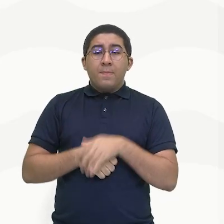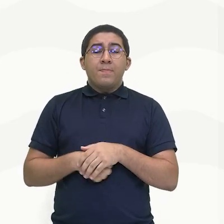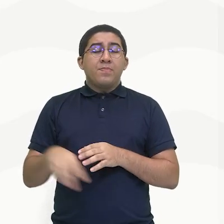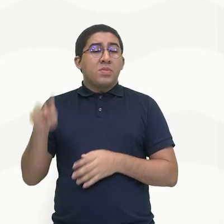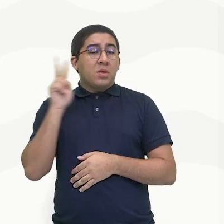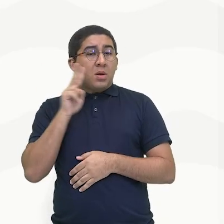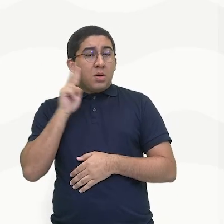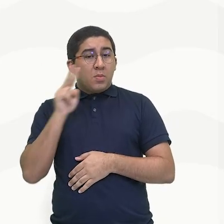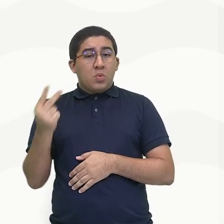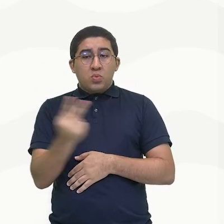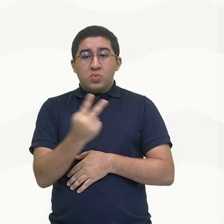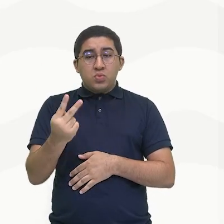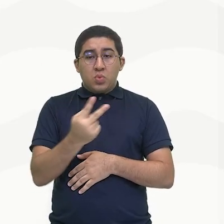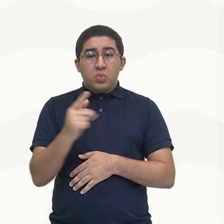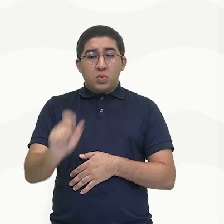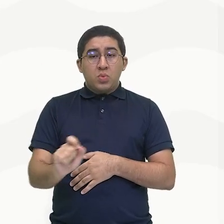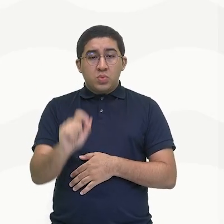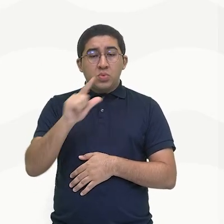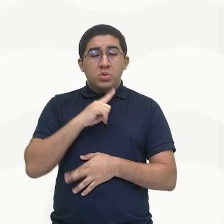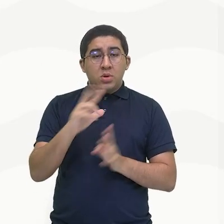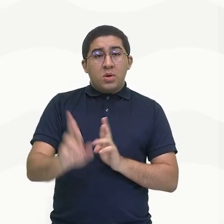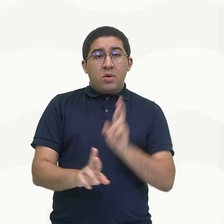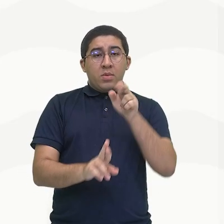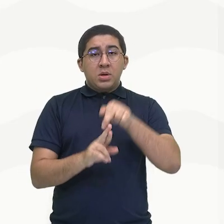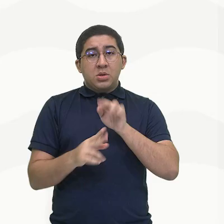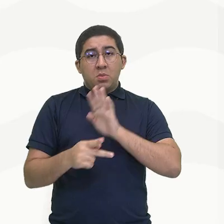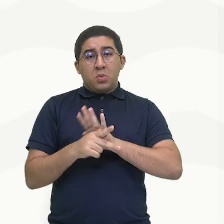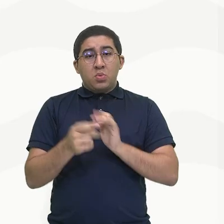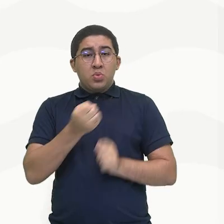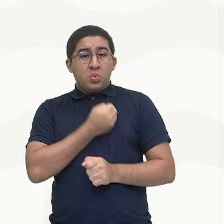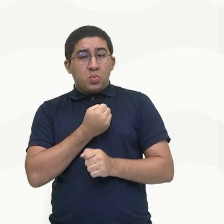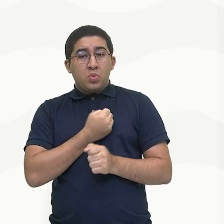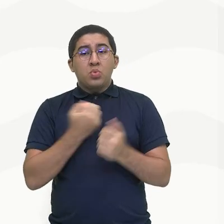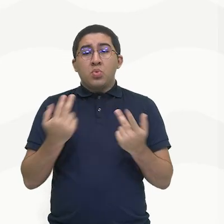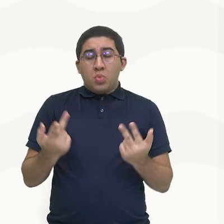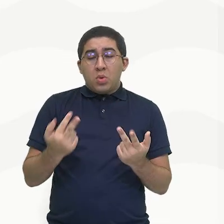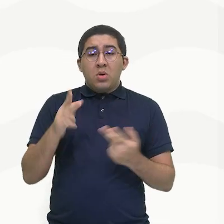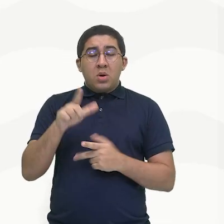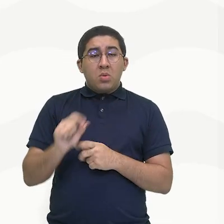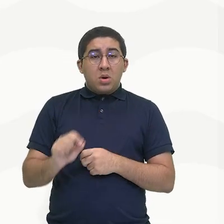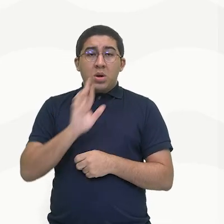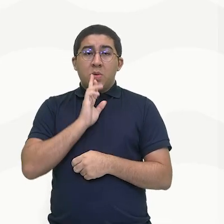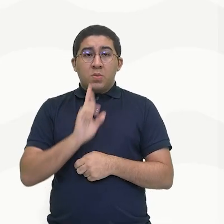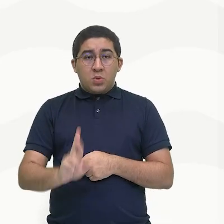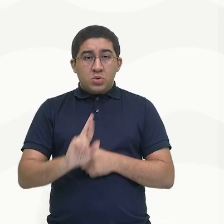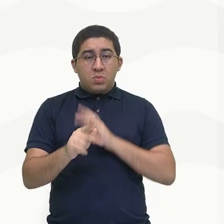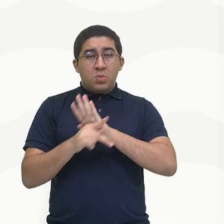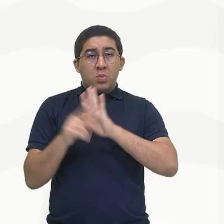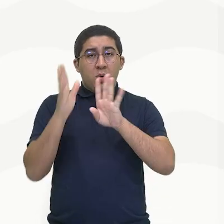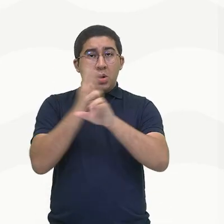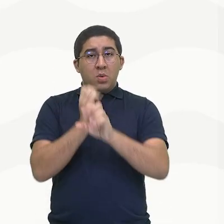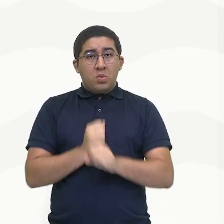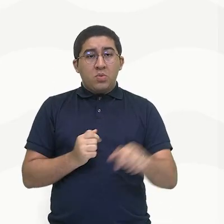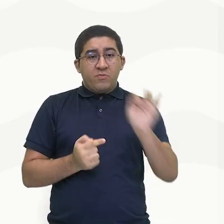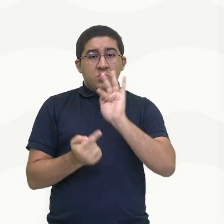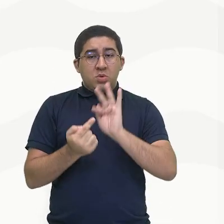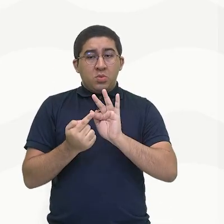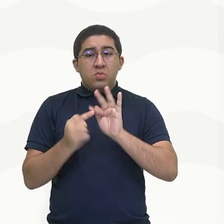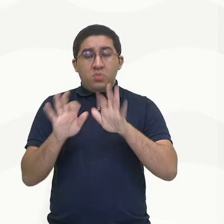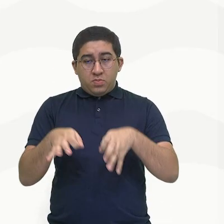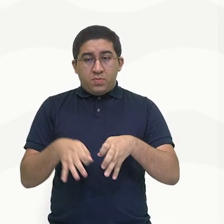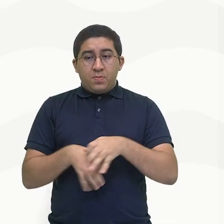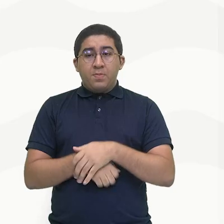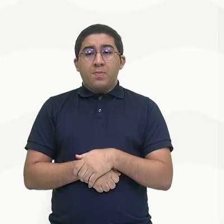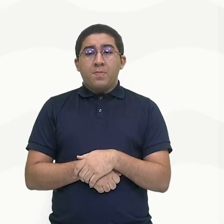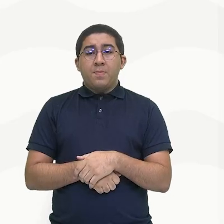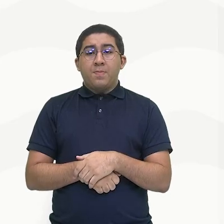os dois, eles estão ali se referindo ao mesmo valor. É a imagem, é o resultado ali daquela função, tá